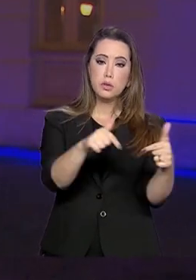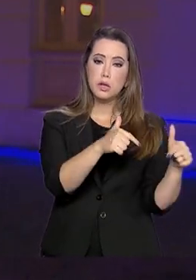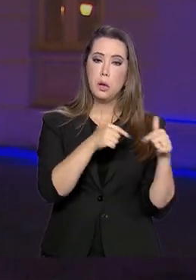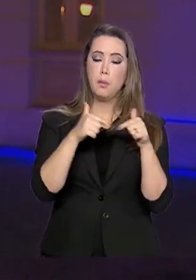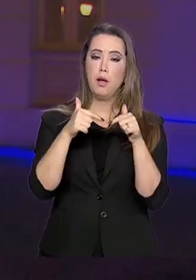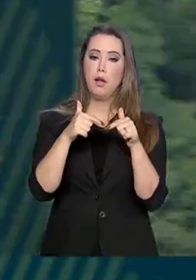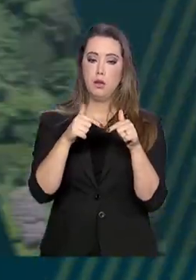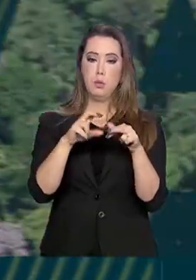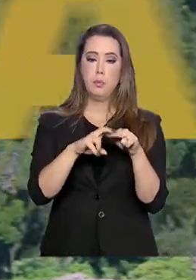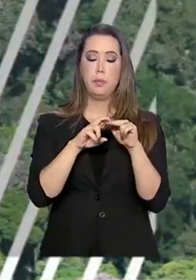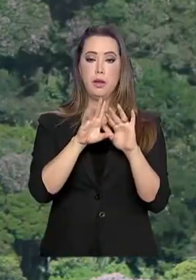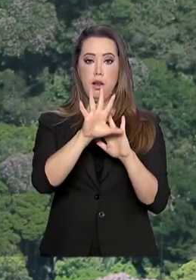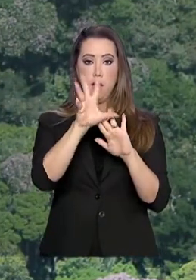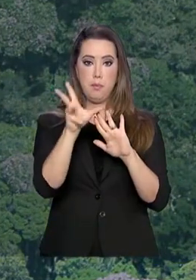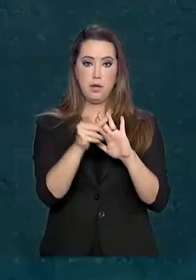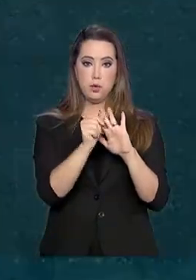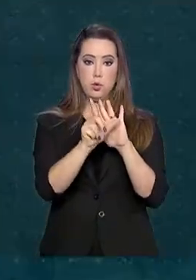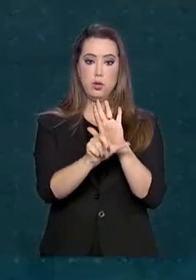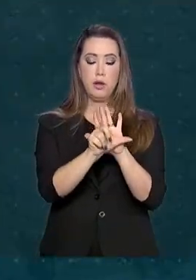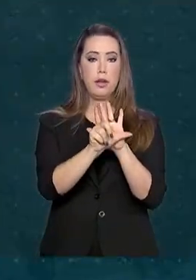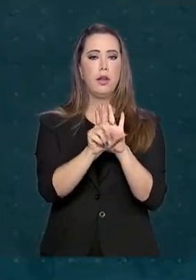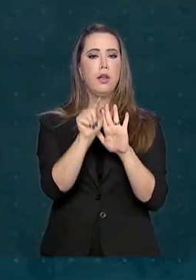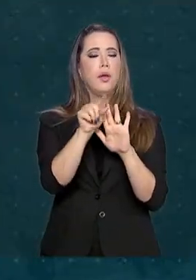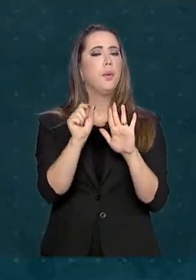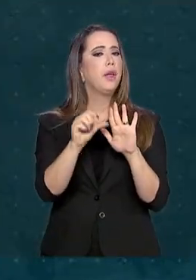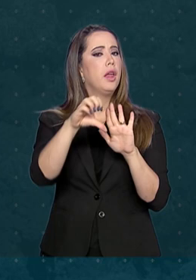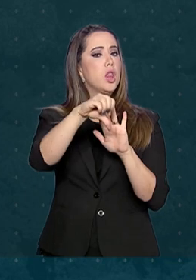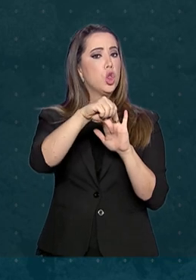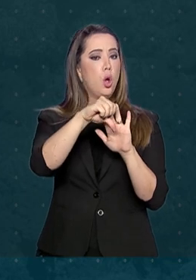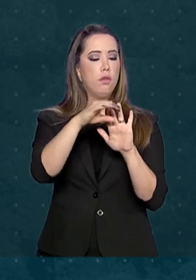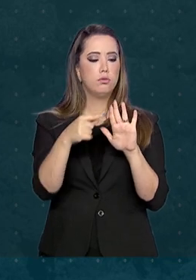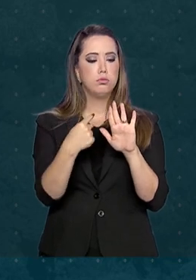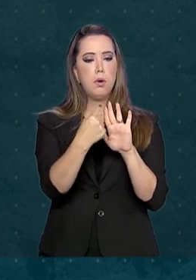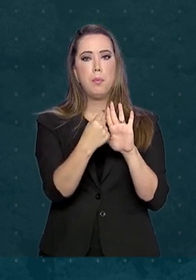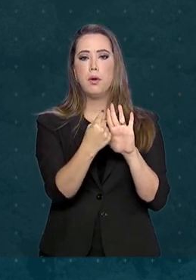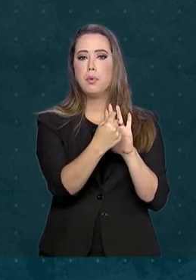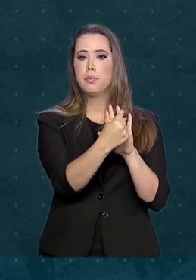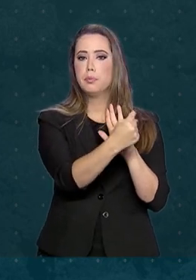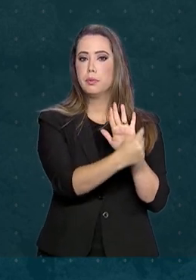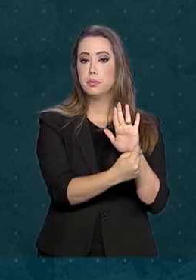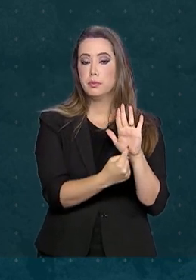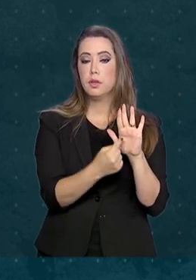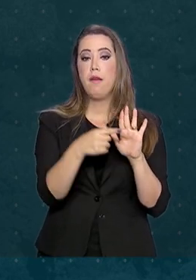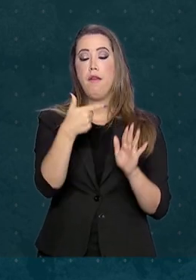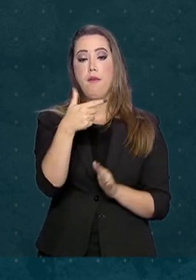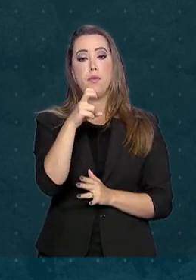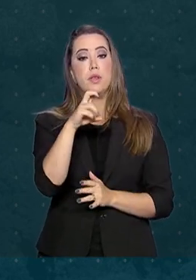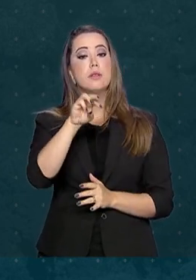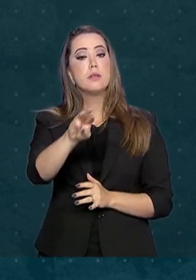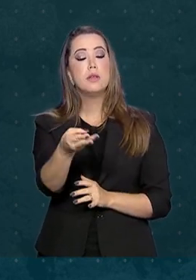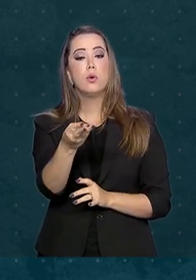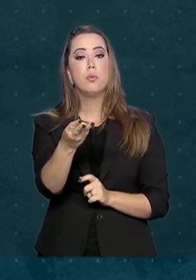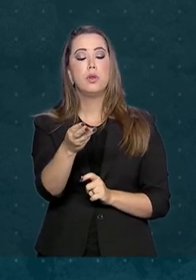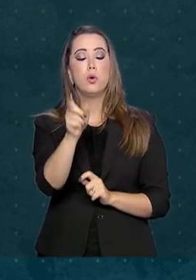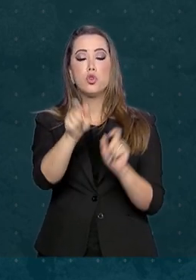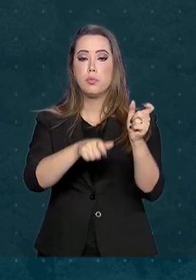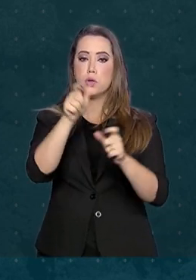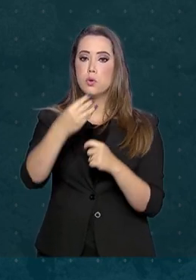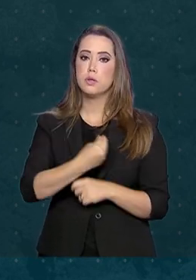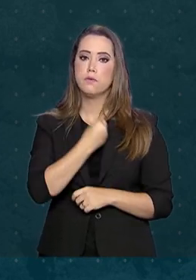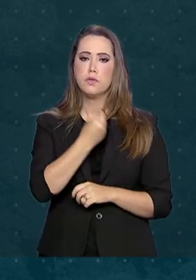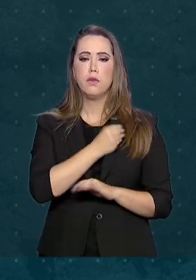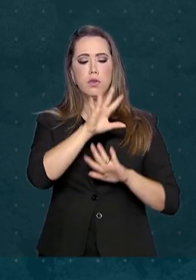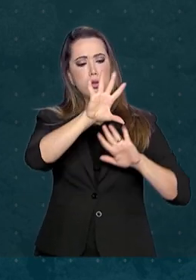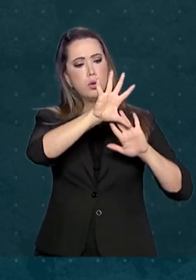Amazônia Legal. A Amazônia Legal é formada por nove estados. 25 milhões de pessoas vivem neste território que